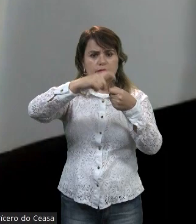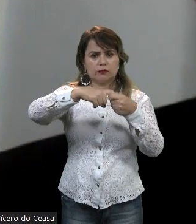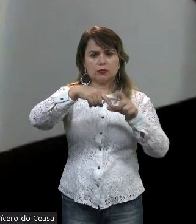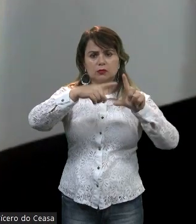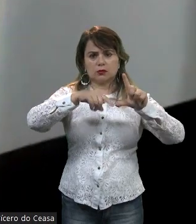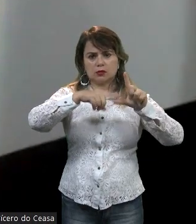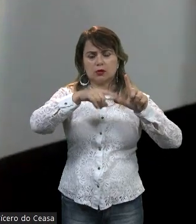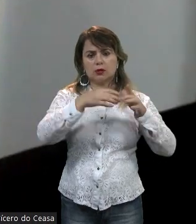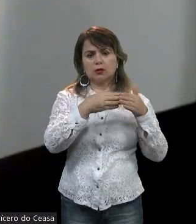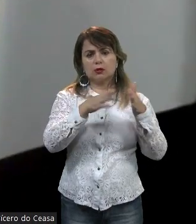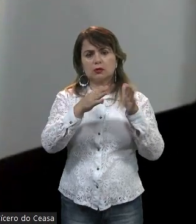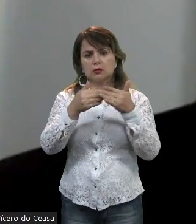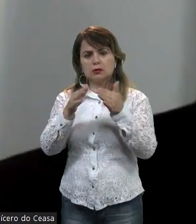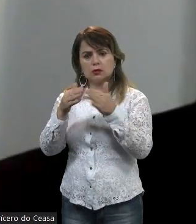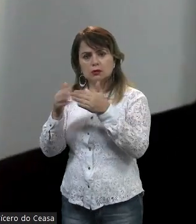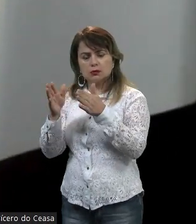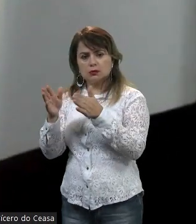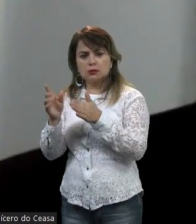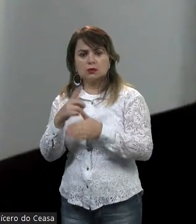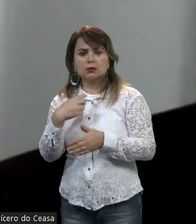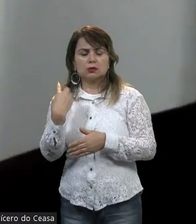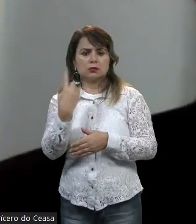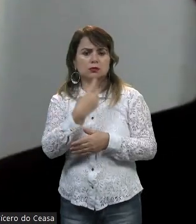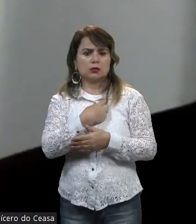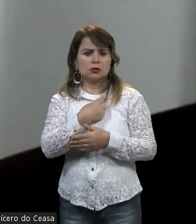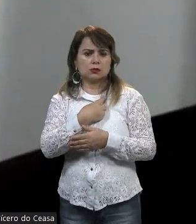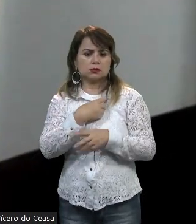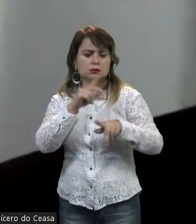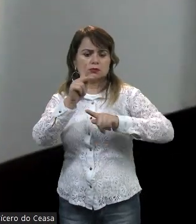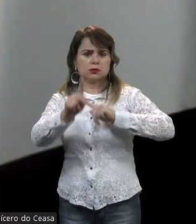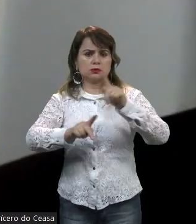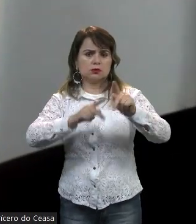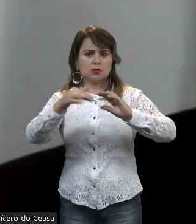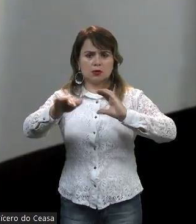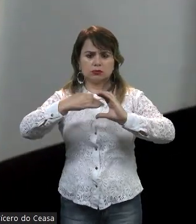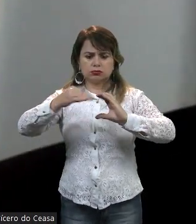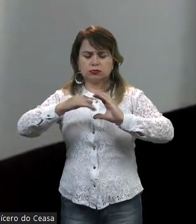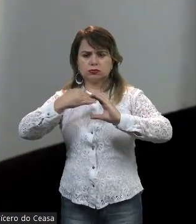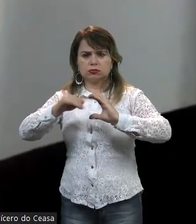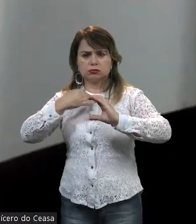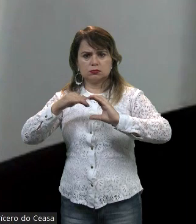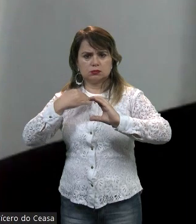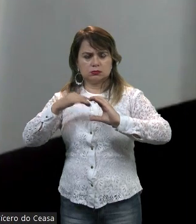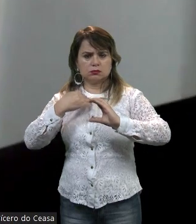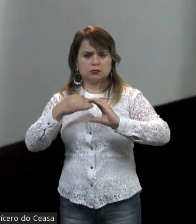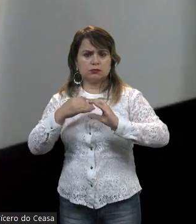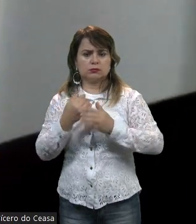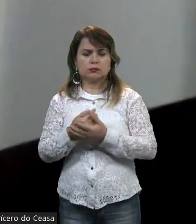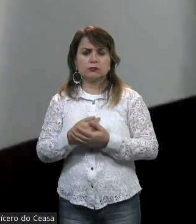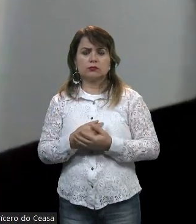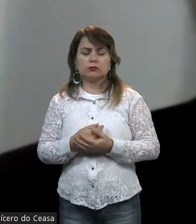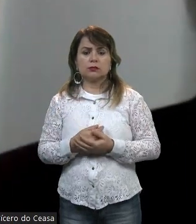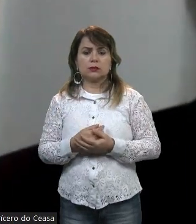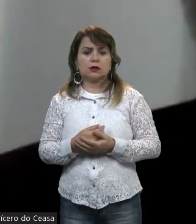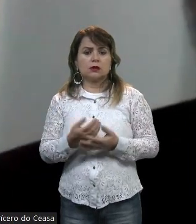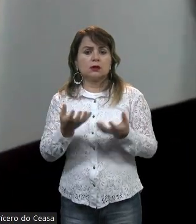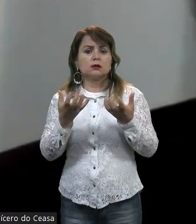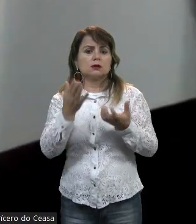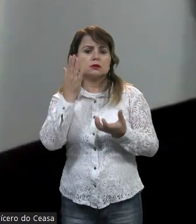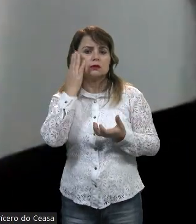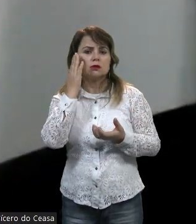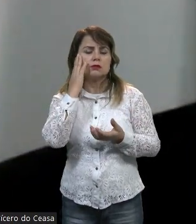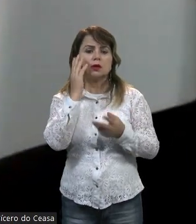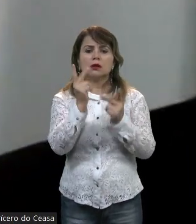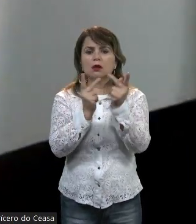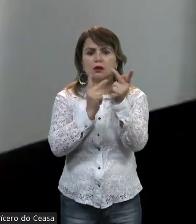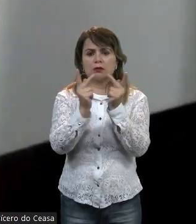tivemos recebido aí nas mensagens da população como estava a Avenida São Luís em especial.